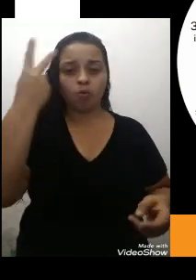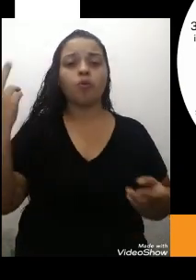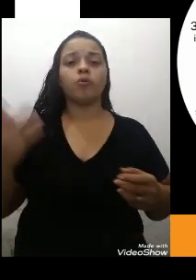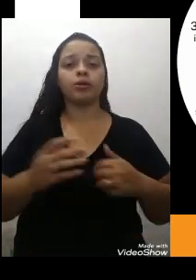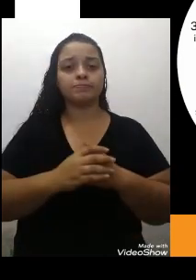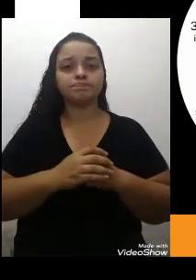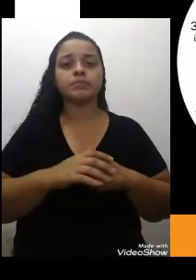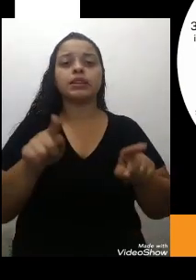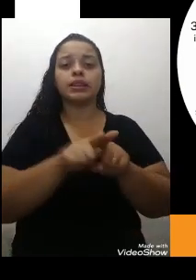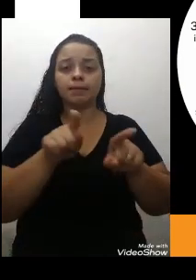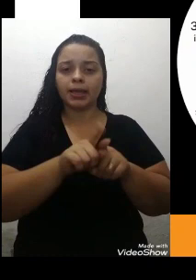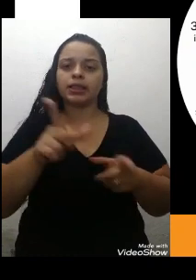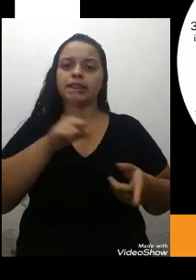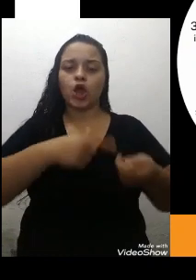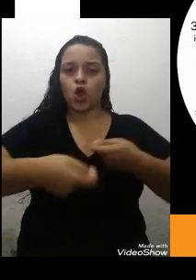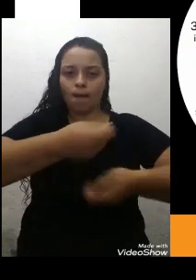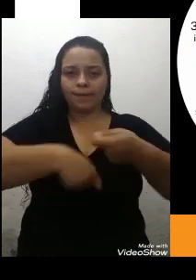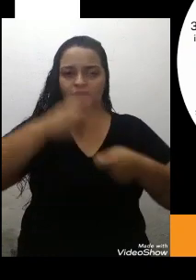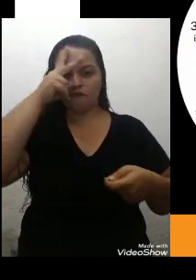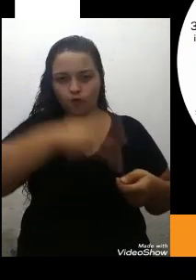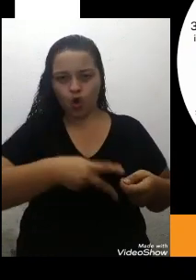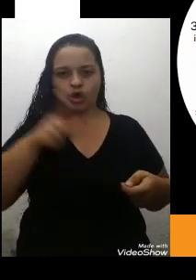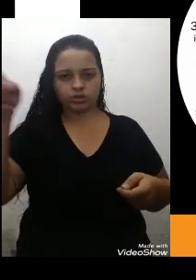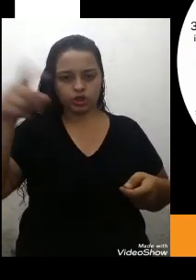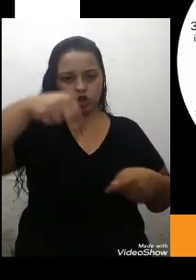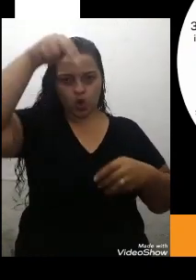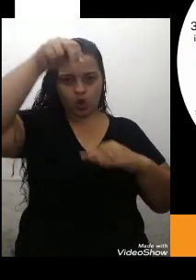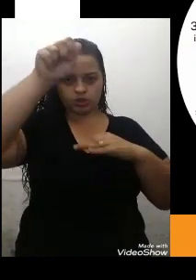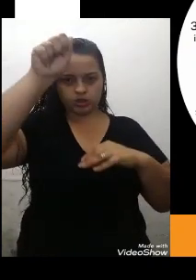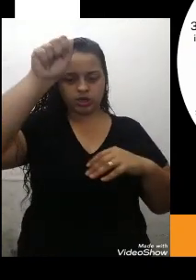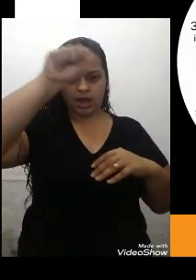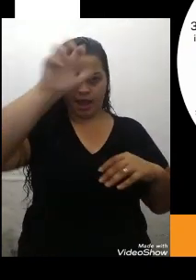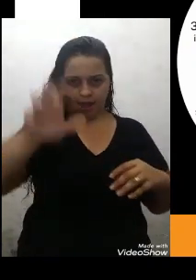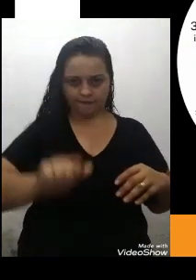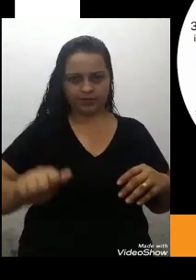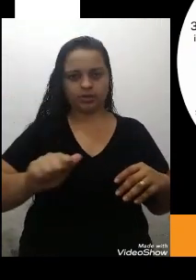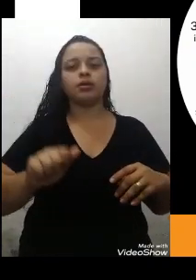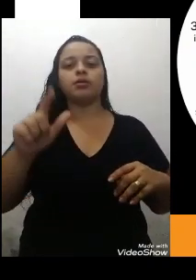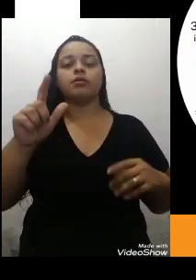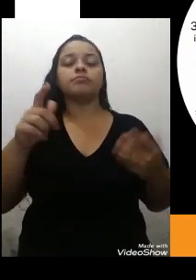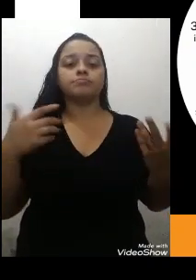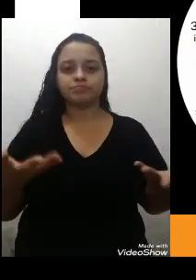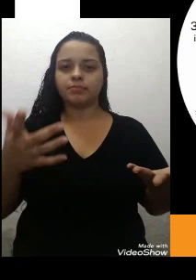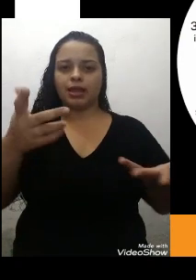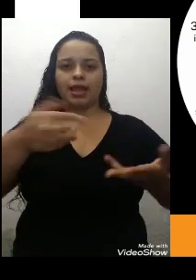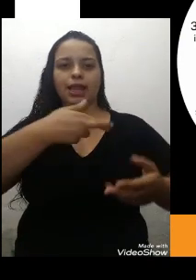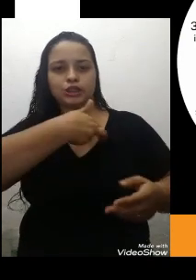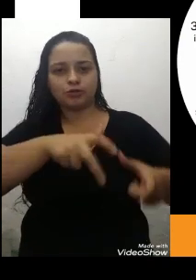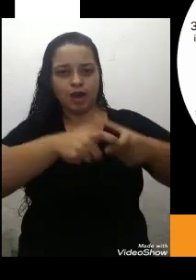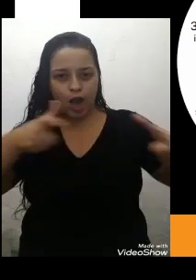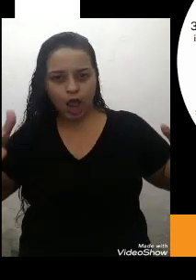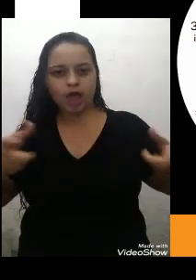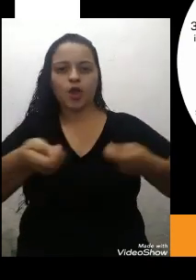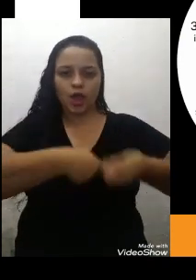Além desse comércio forte aqui no norte da África, que é acompanhado de uma expansão de uma religião, a gente também vai ter